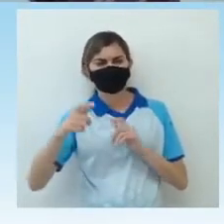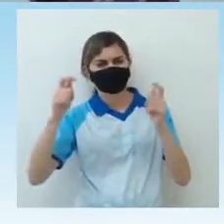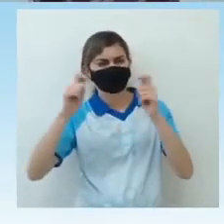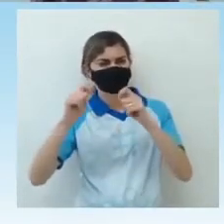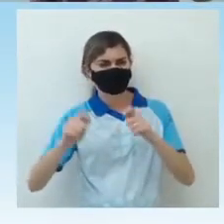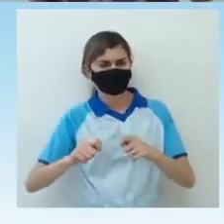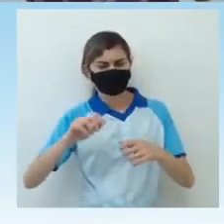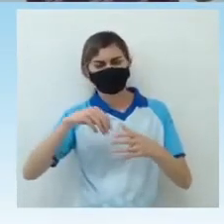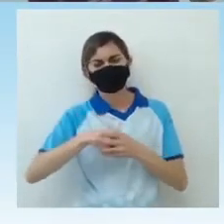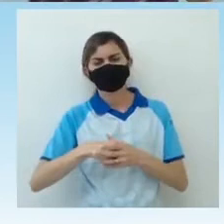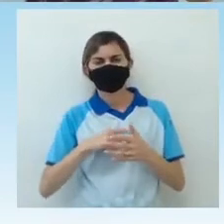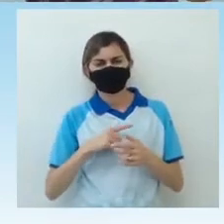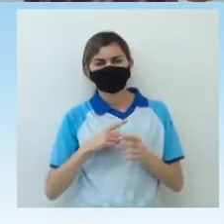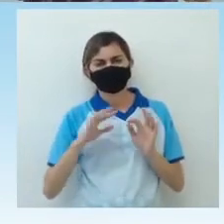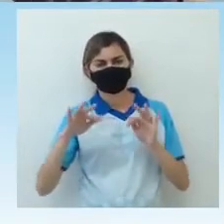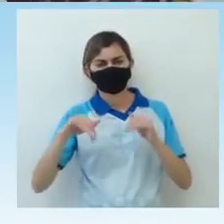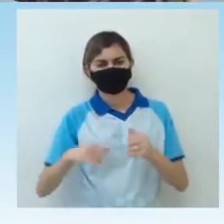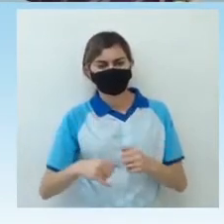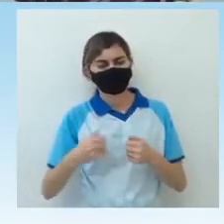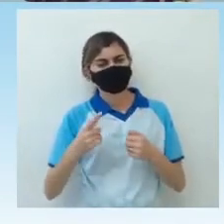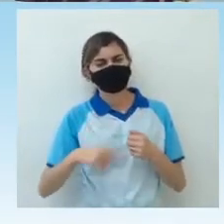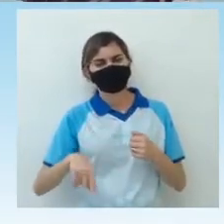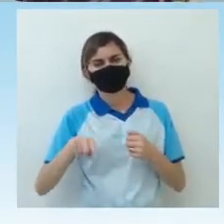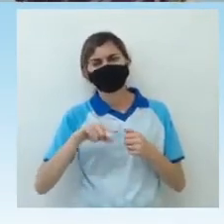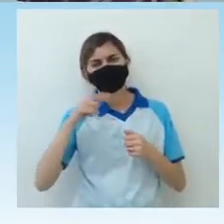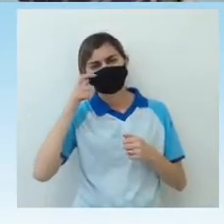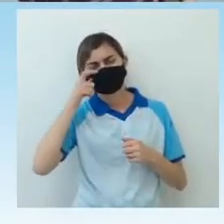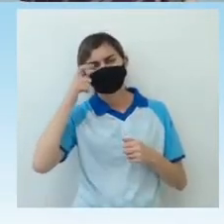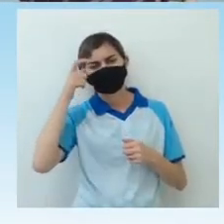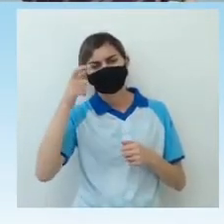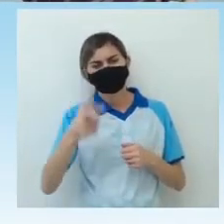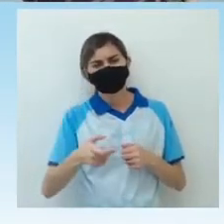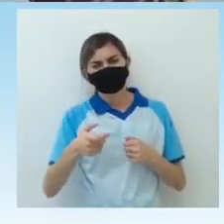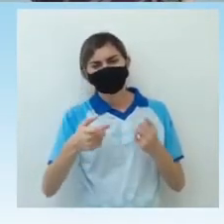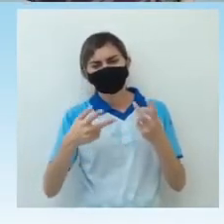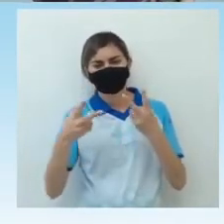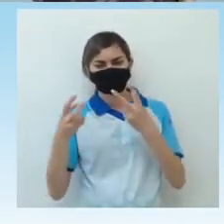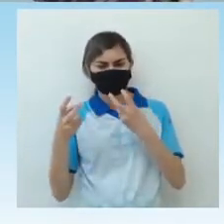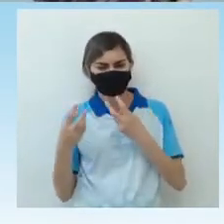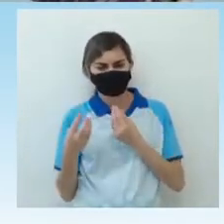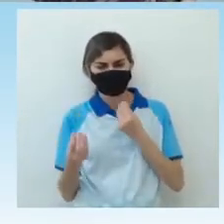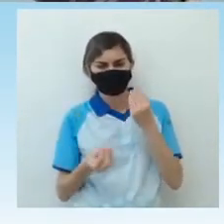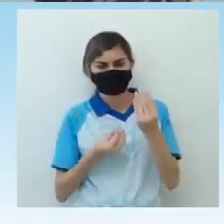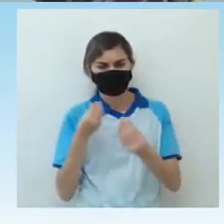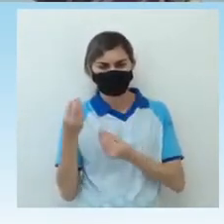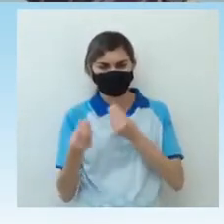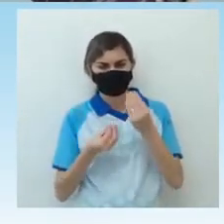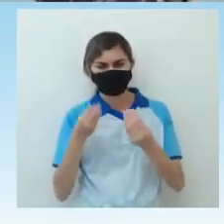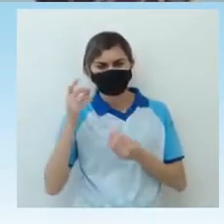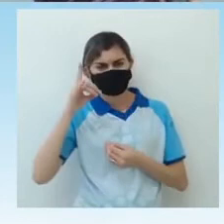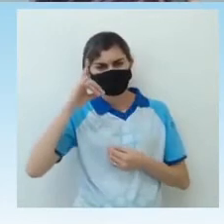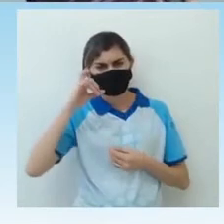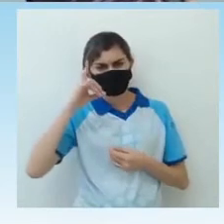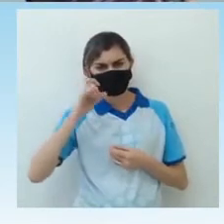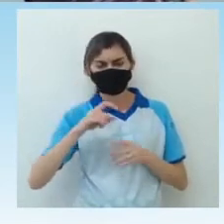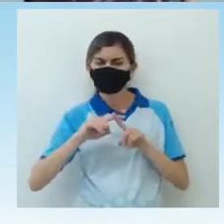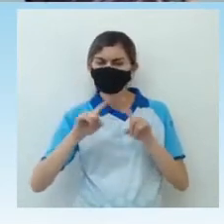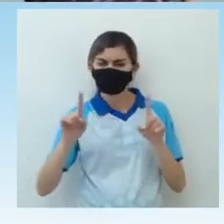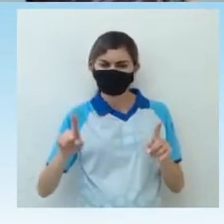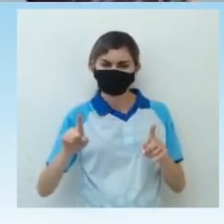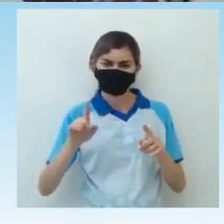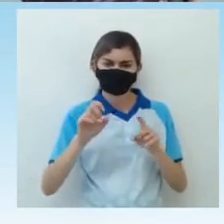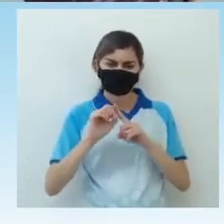do ateliê, como a produção dele final. Então são elementos super interessantes para a gente perceber como o Instagram, além da